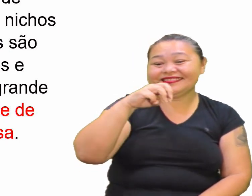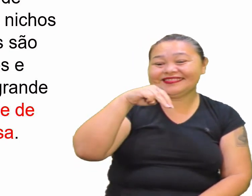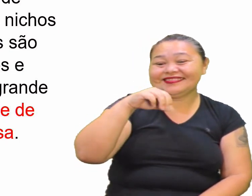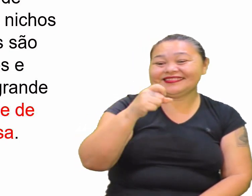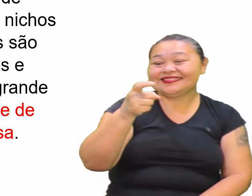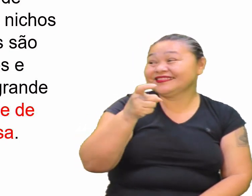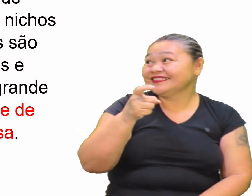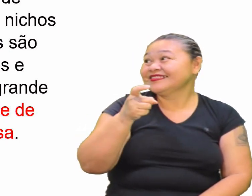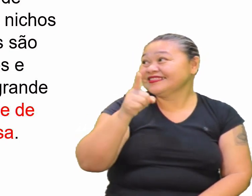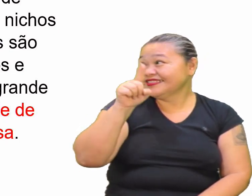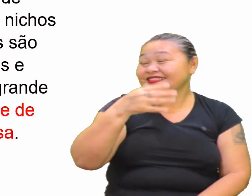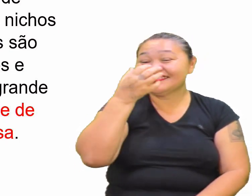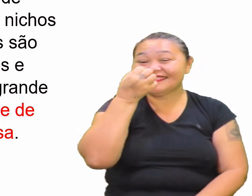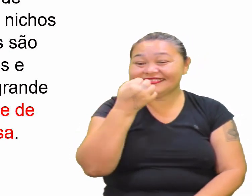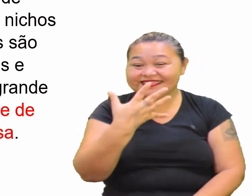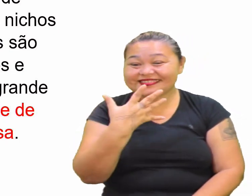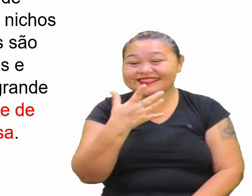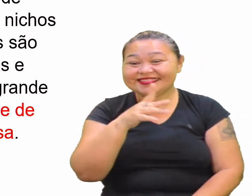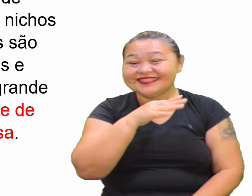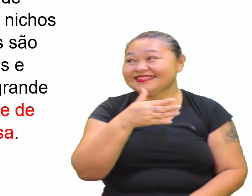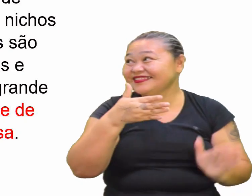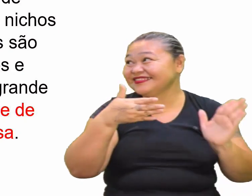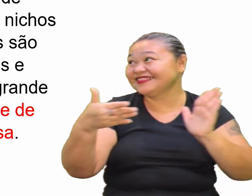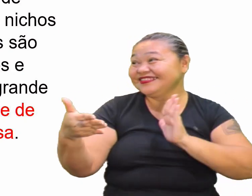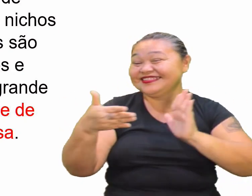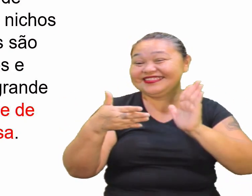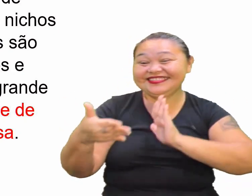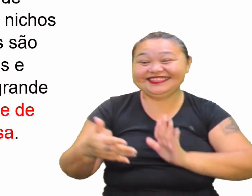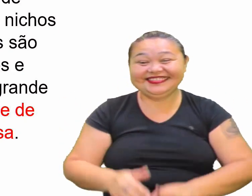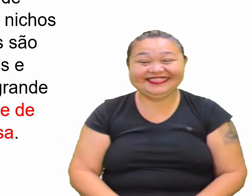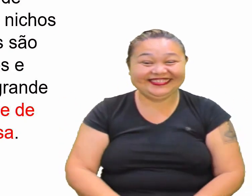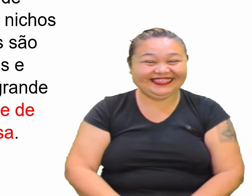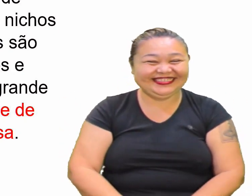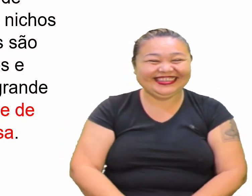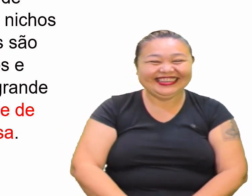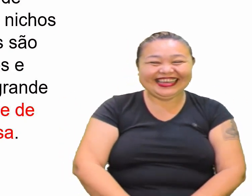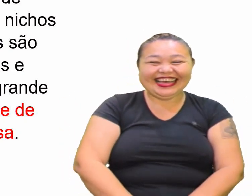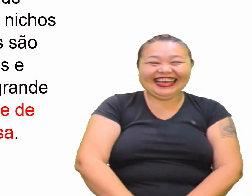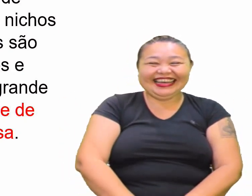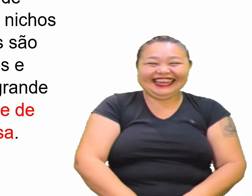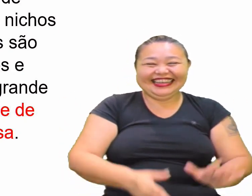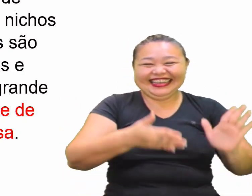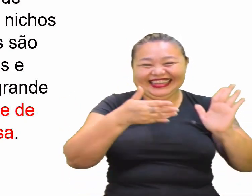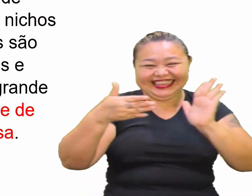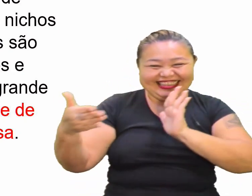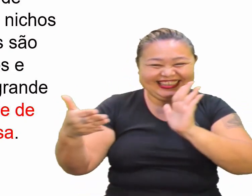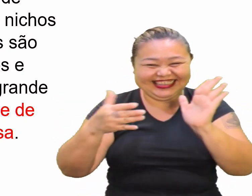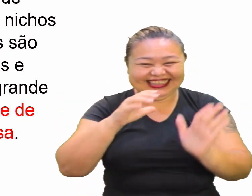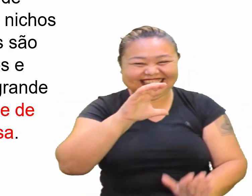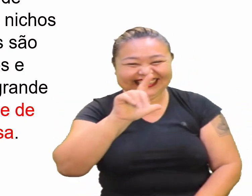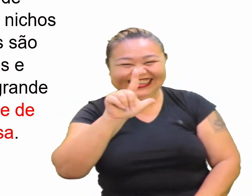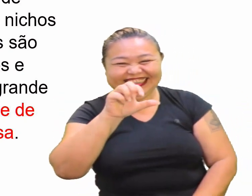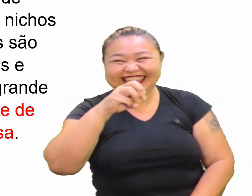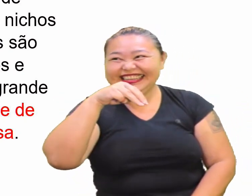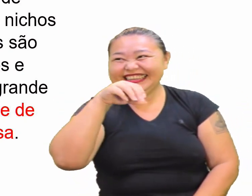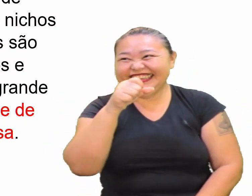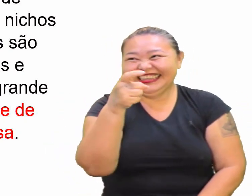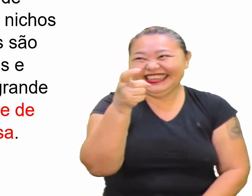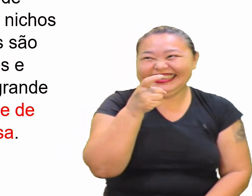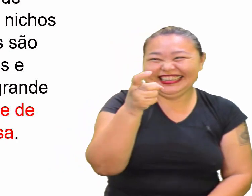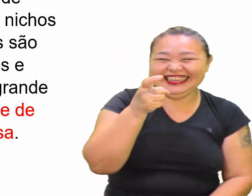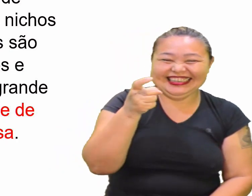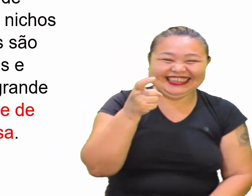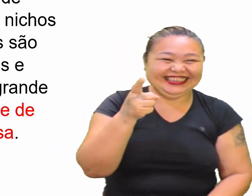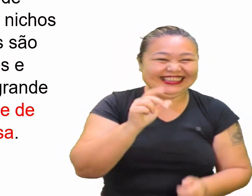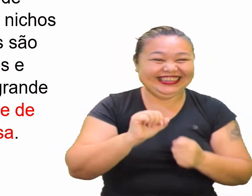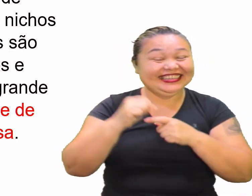é tão bom. É bom, é uma fase boa. A Adelina ficou me olhando agora. É uma fase boa. É uma fase boa